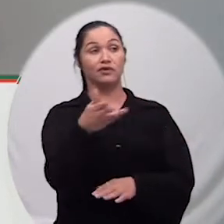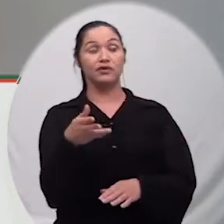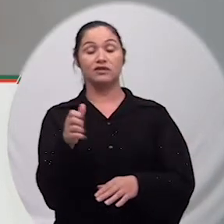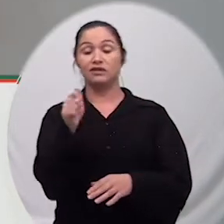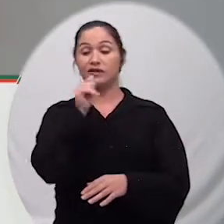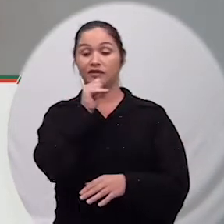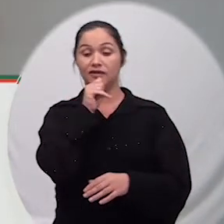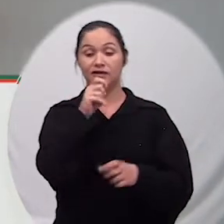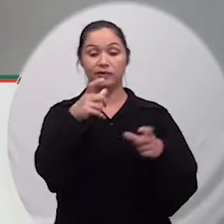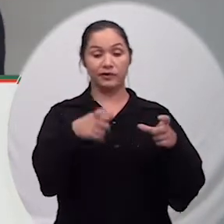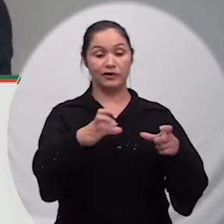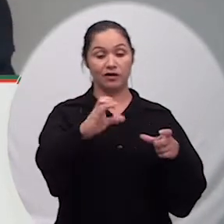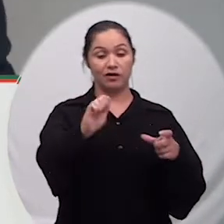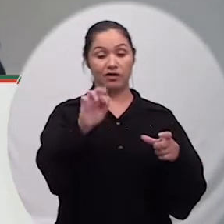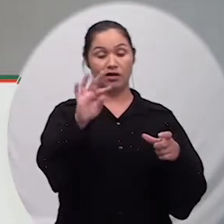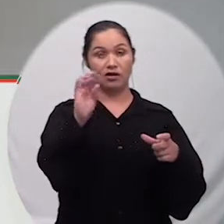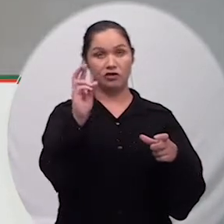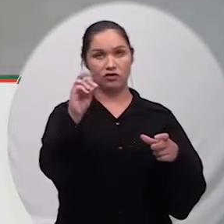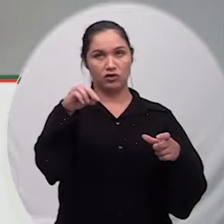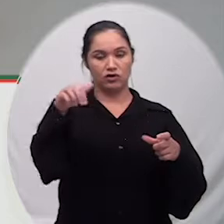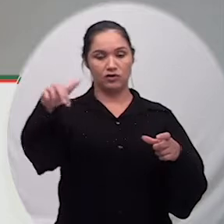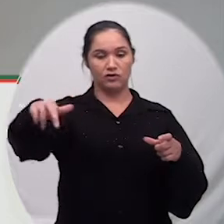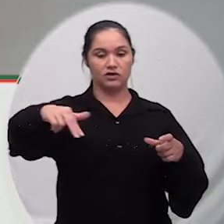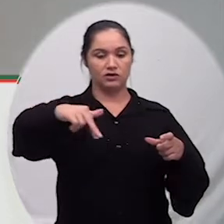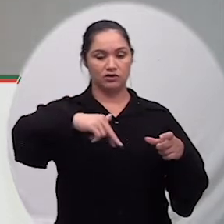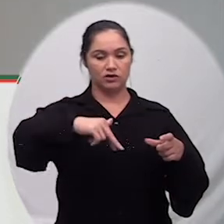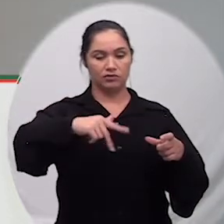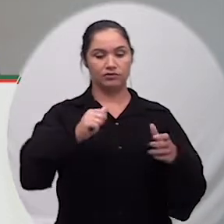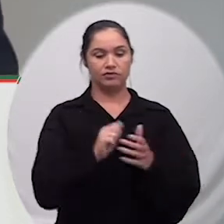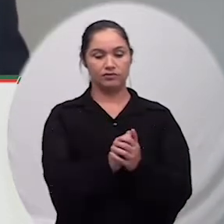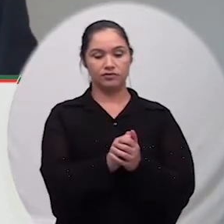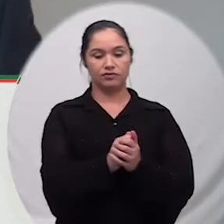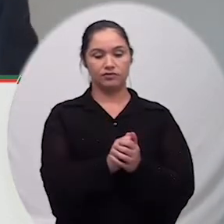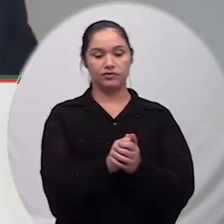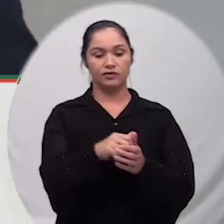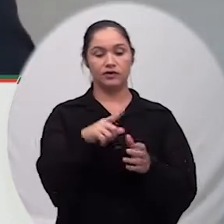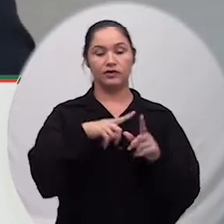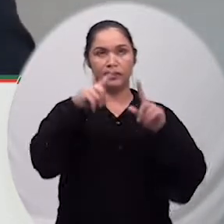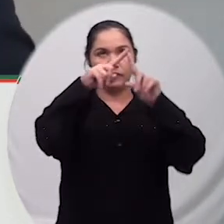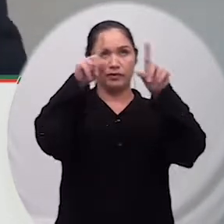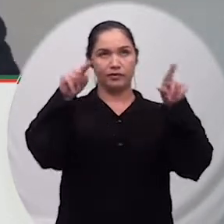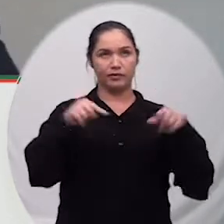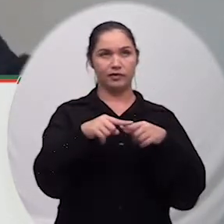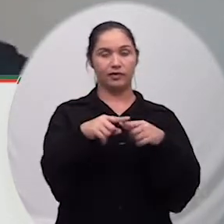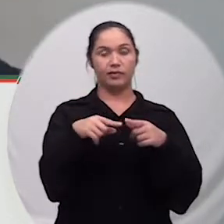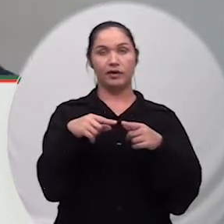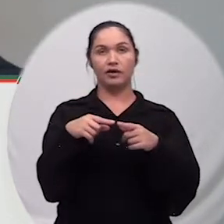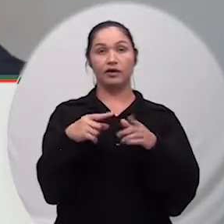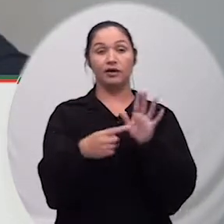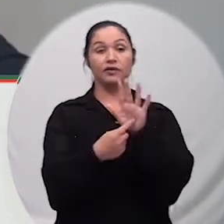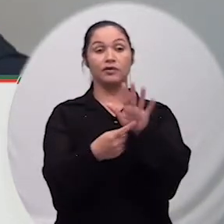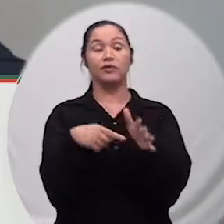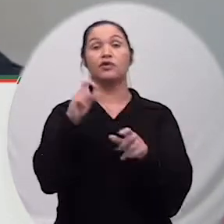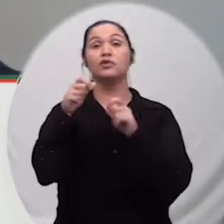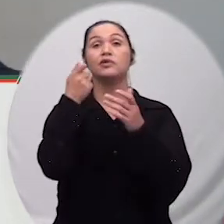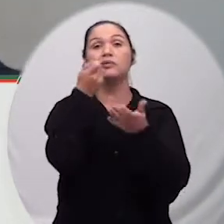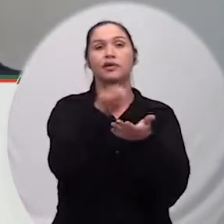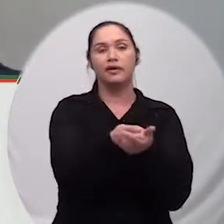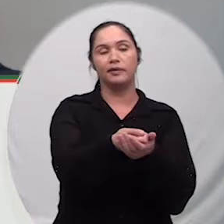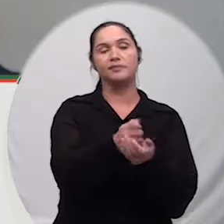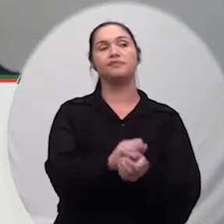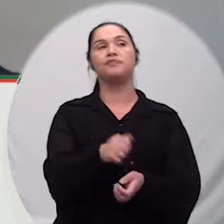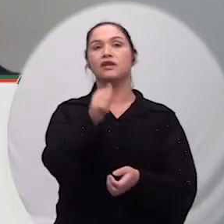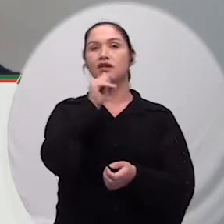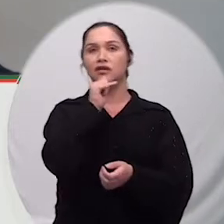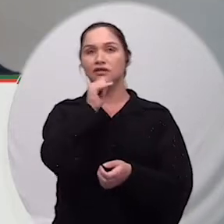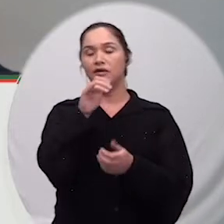cartório e tem aquela tabela de emolumentos que você paga, certo? Vou dar um exemplo. Você vai numa borracharia, você